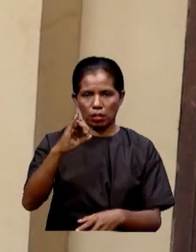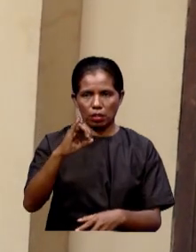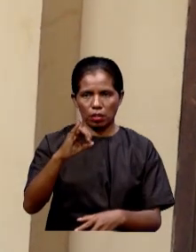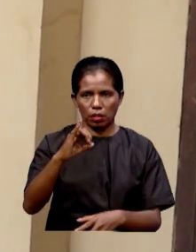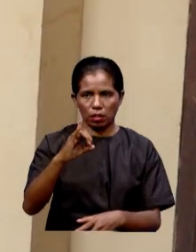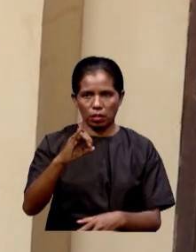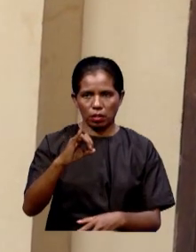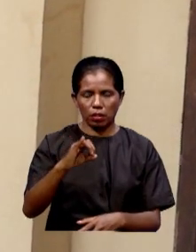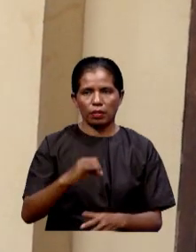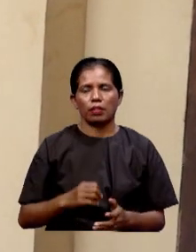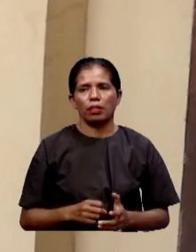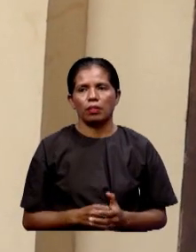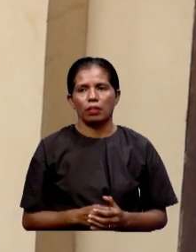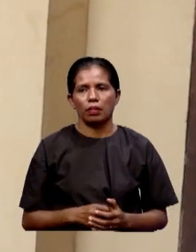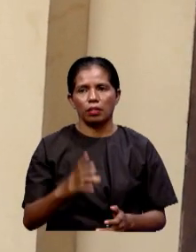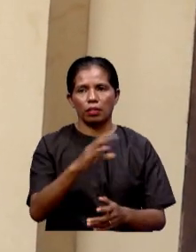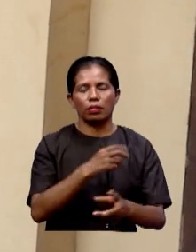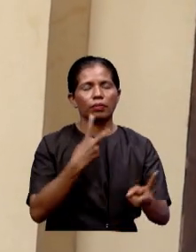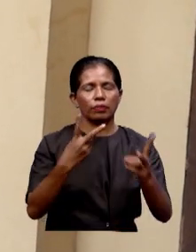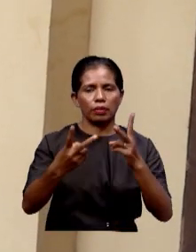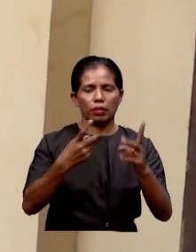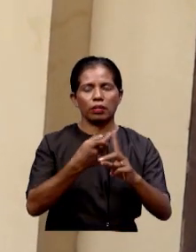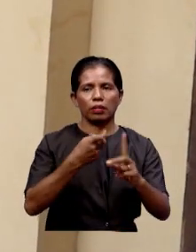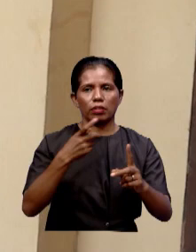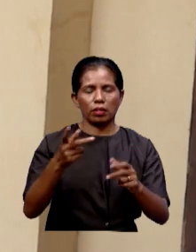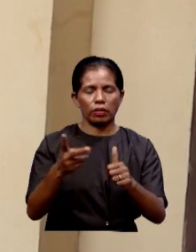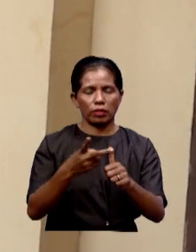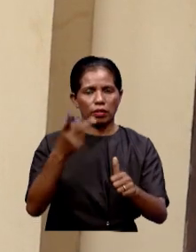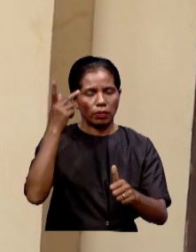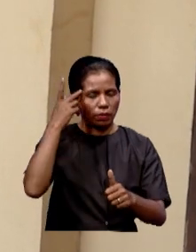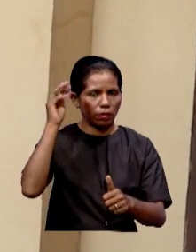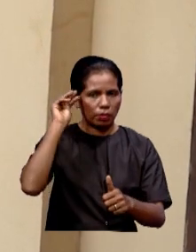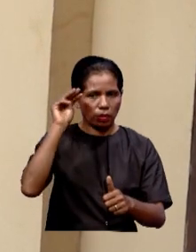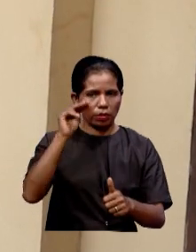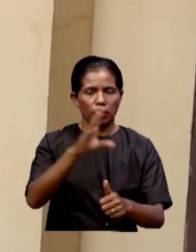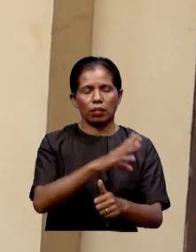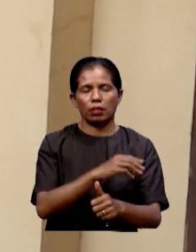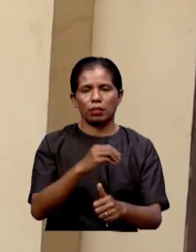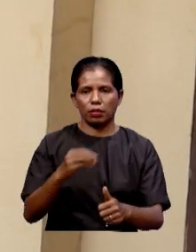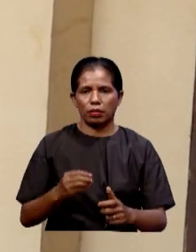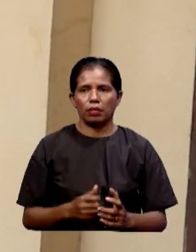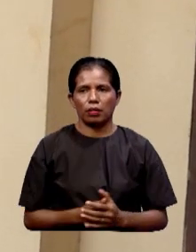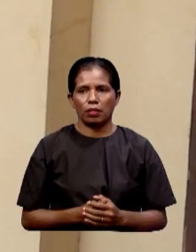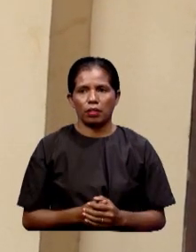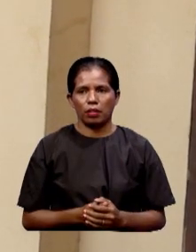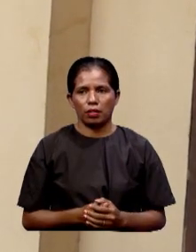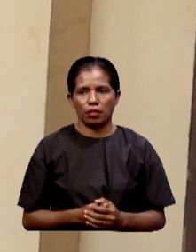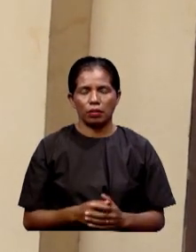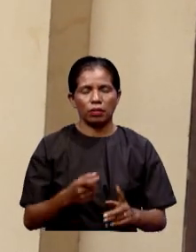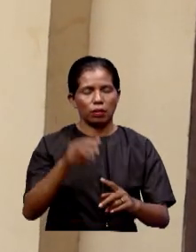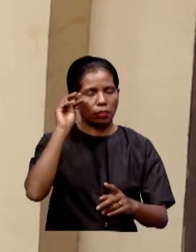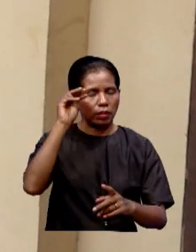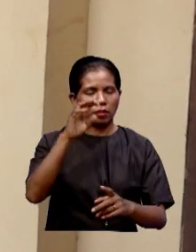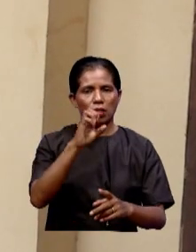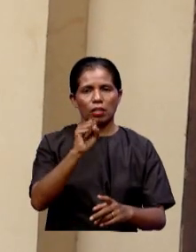o CMTCI, nós já temos visita, mas o vice-primeiro-ministro, nós, ministro Starrasik, além